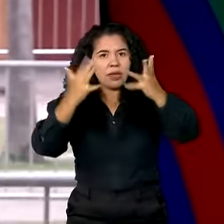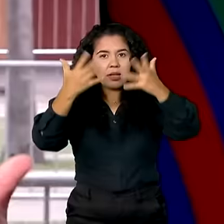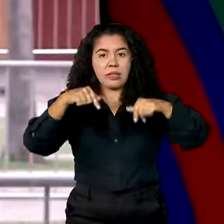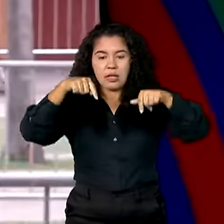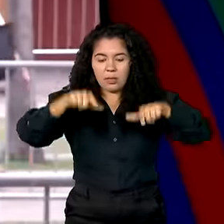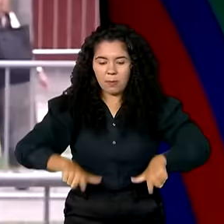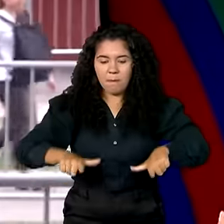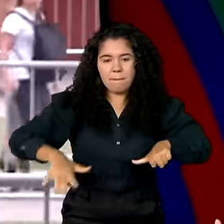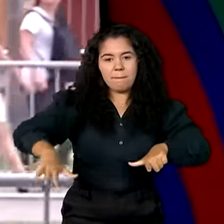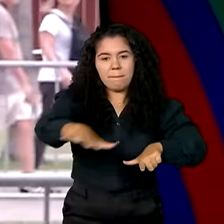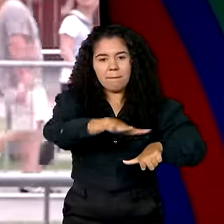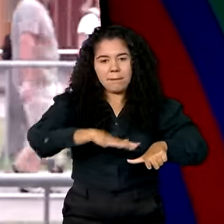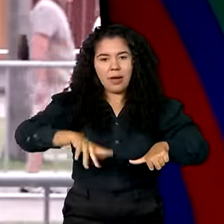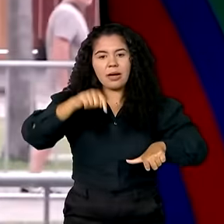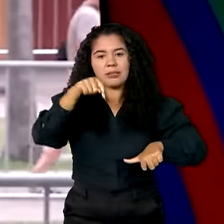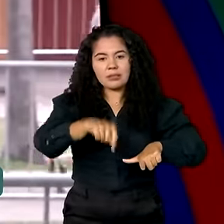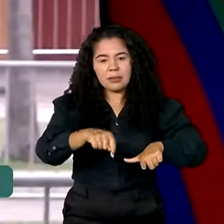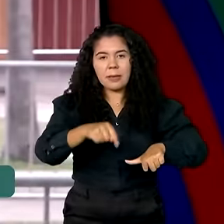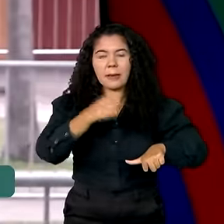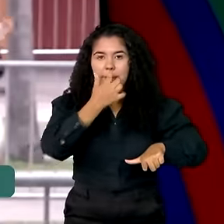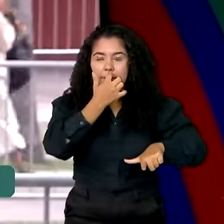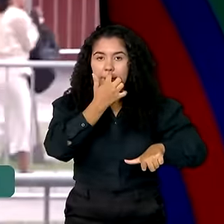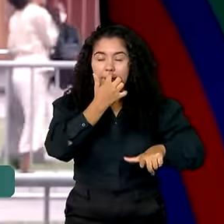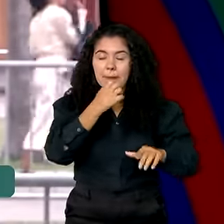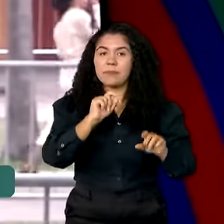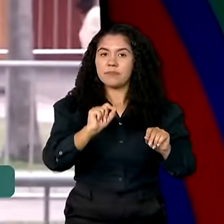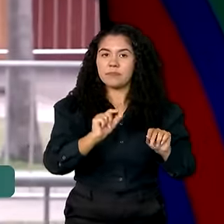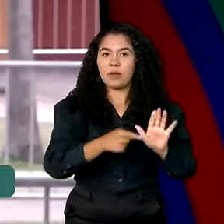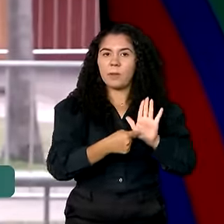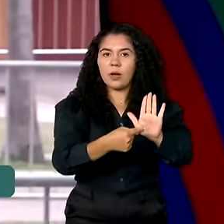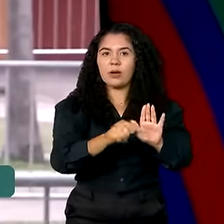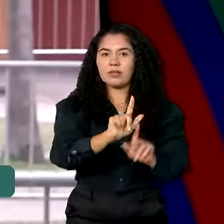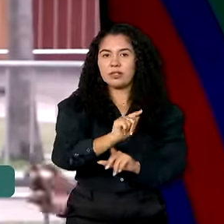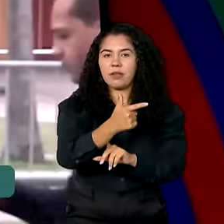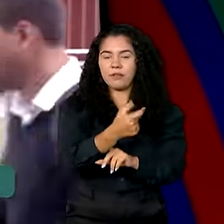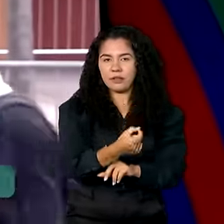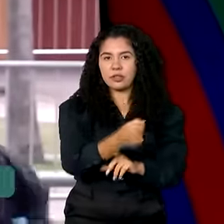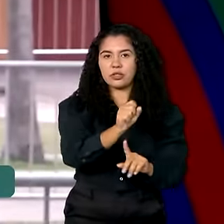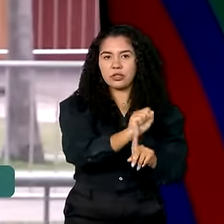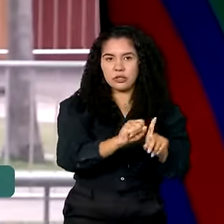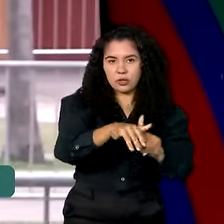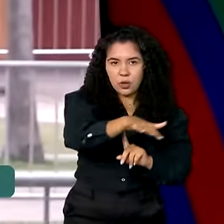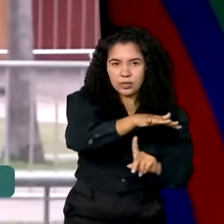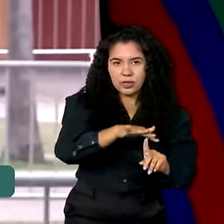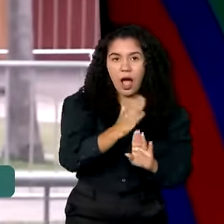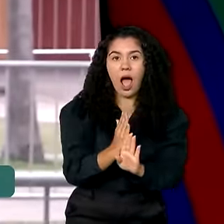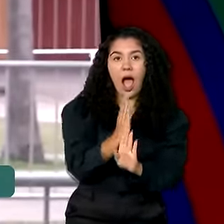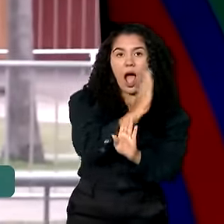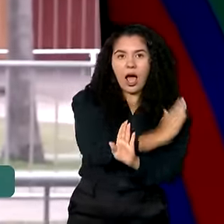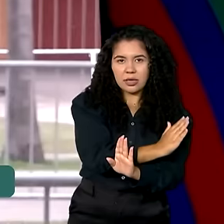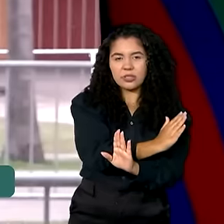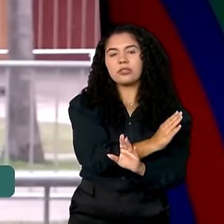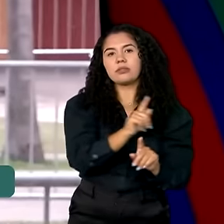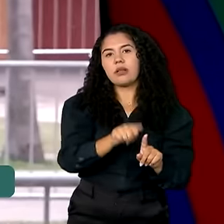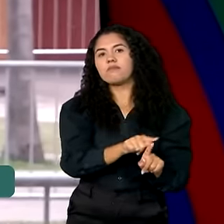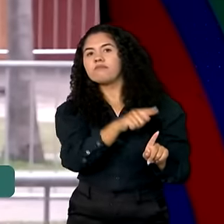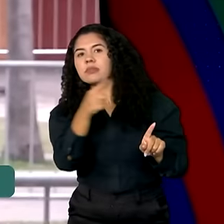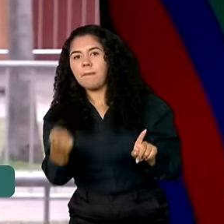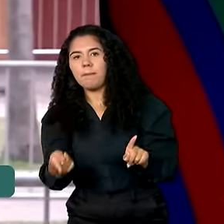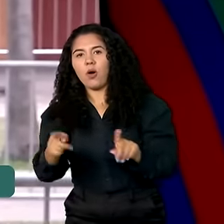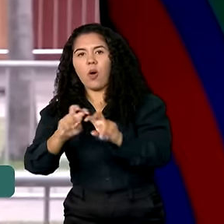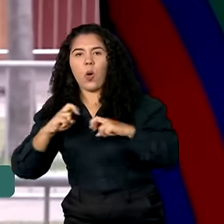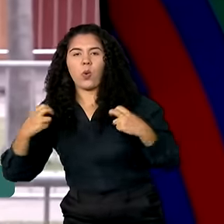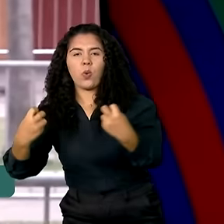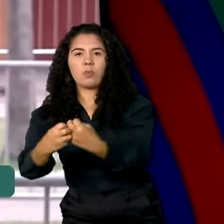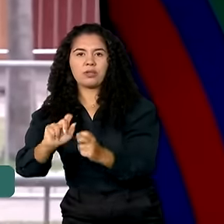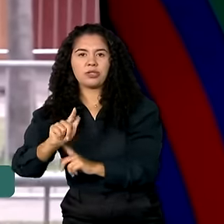Cobra, né, do artista Eduardo Cobra, o G20 Social, que precede o outro evento que a gente vai transmitir, que é a cúpula do G20.